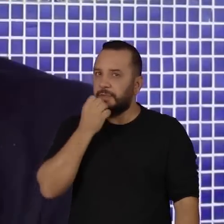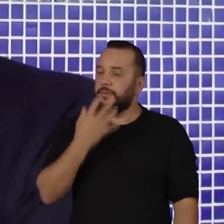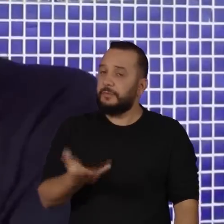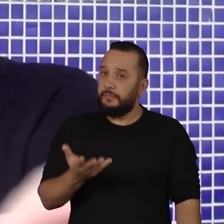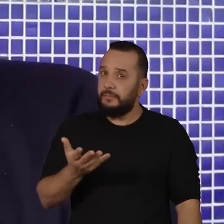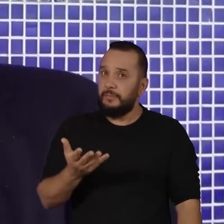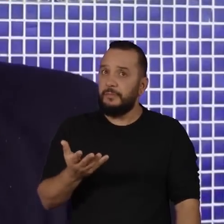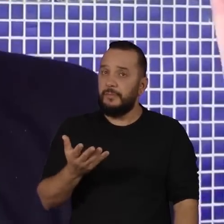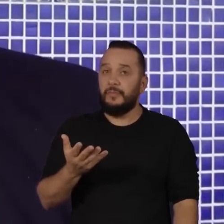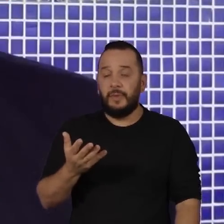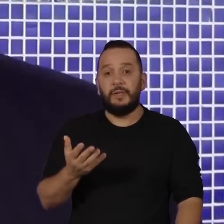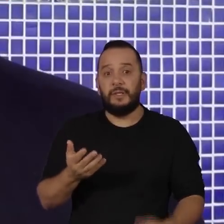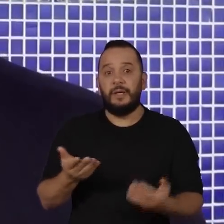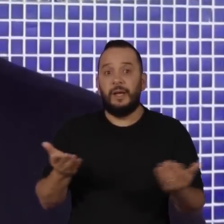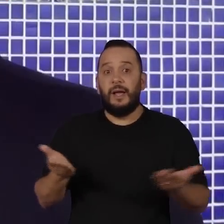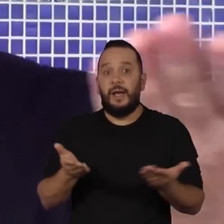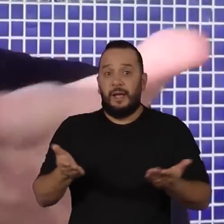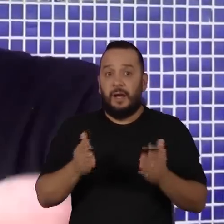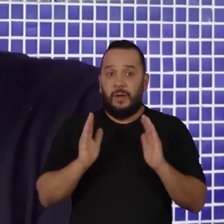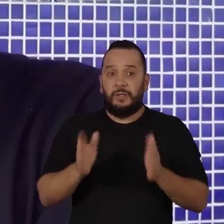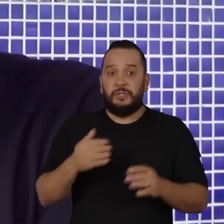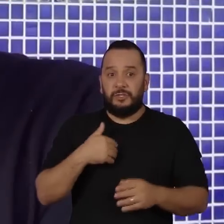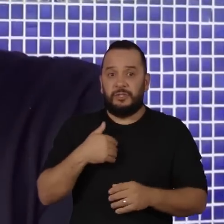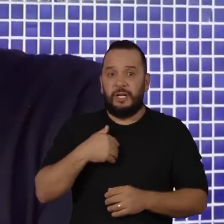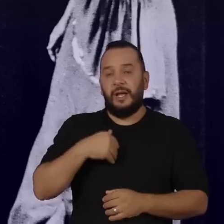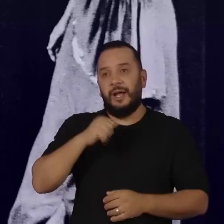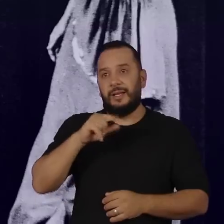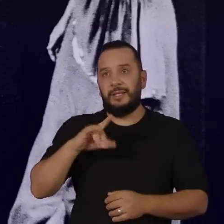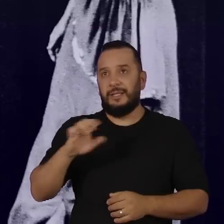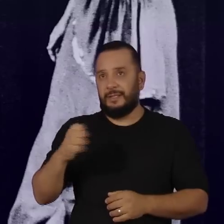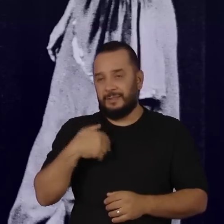E a Amarelice ganhou o Molière com esse espetáculo.